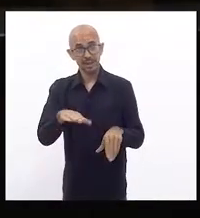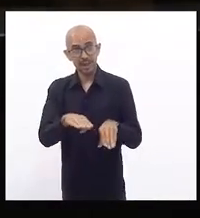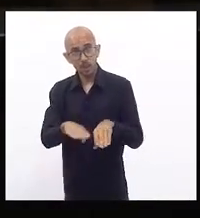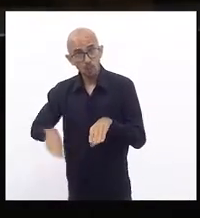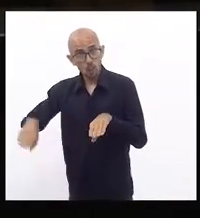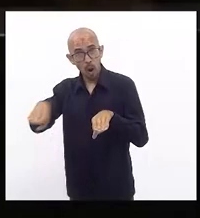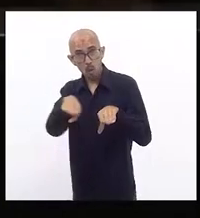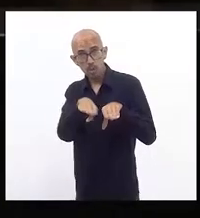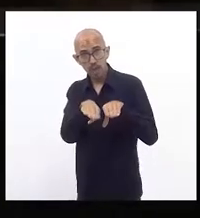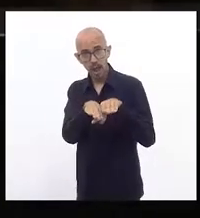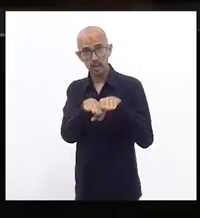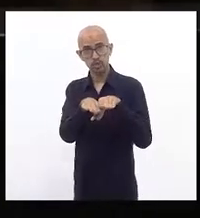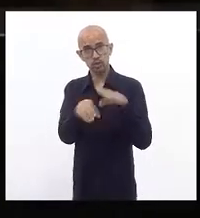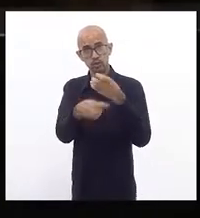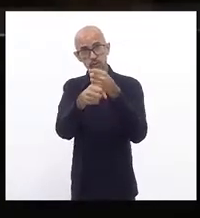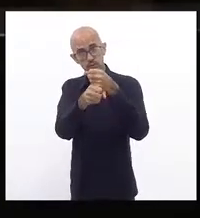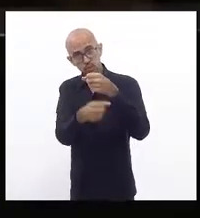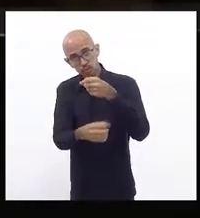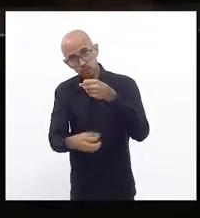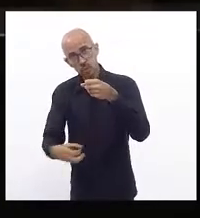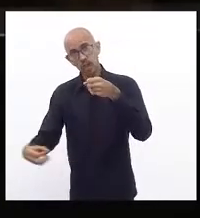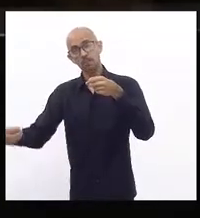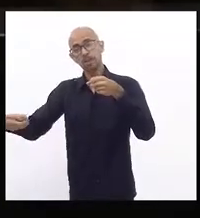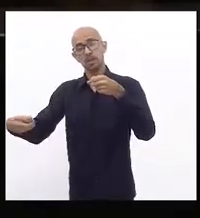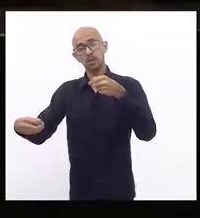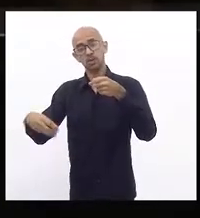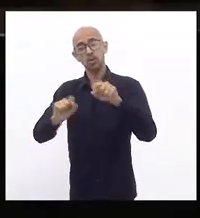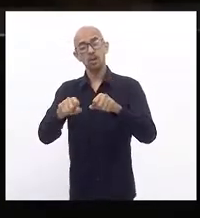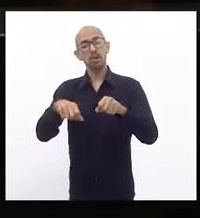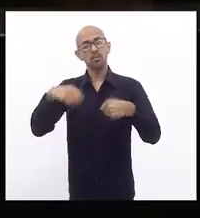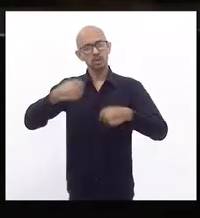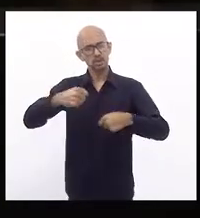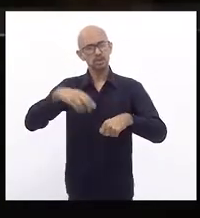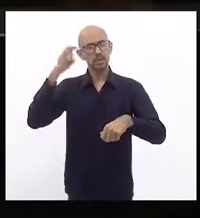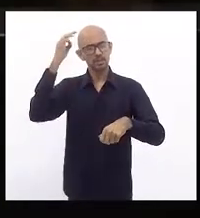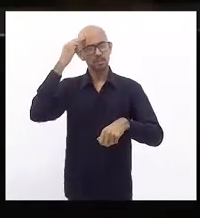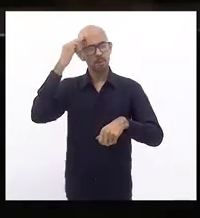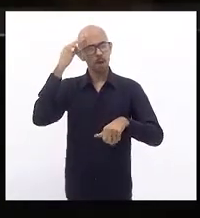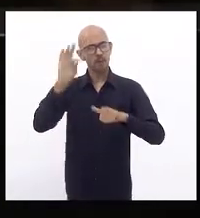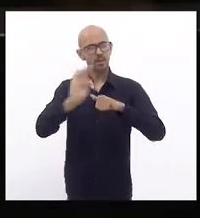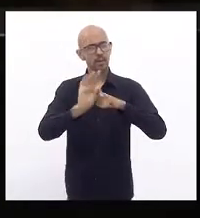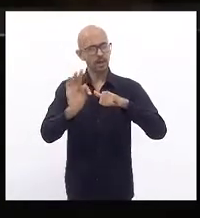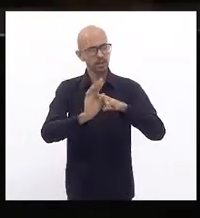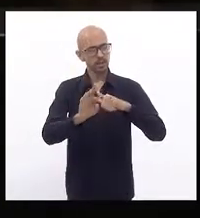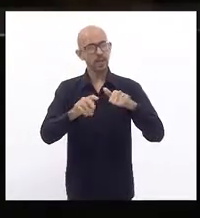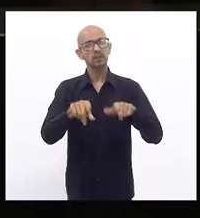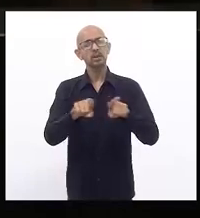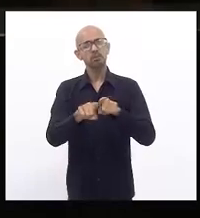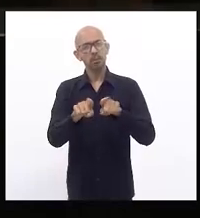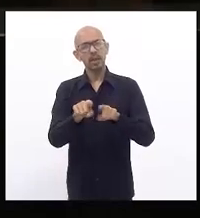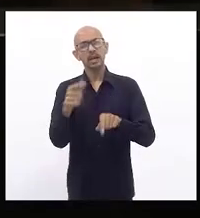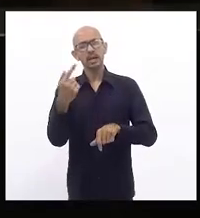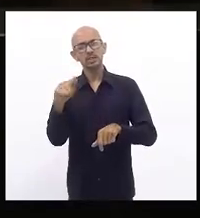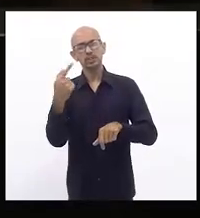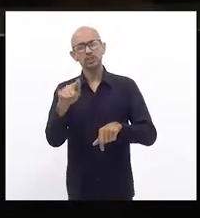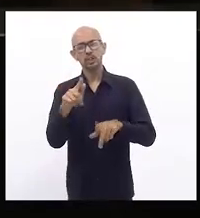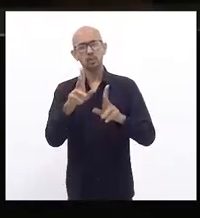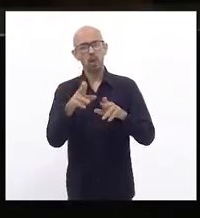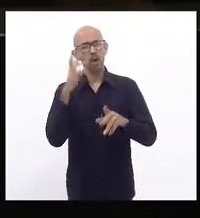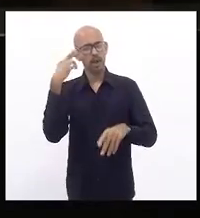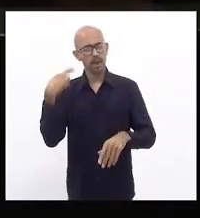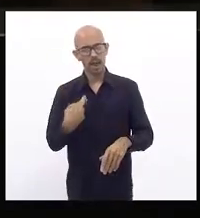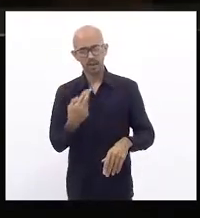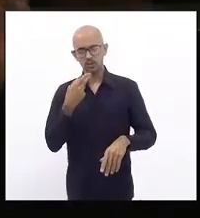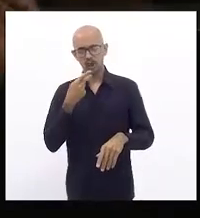gente precisa garantir essa memória técnica. A gente precisa garantir, como dito aqui, acho que foi a deputada Renata que